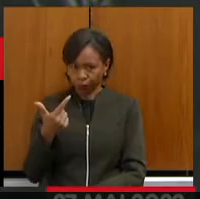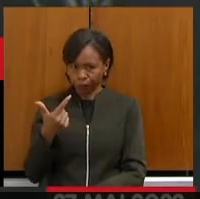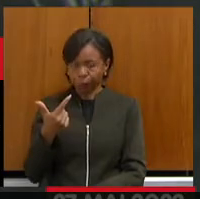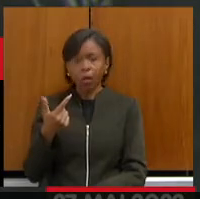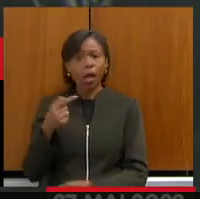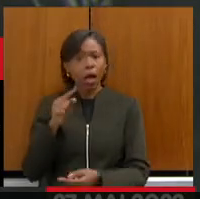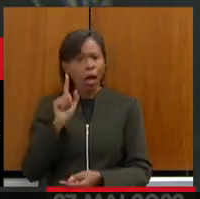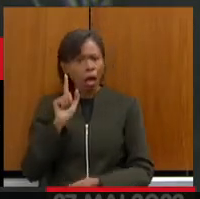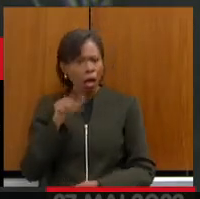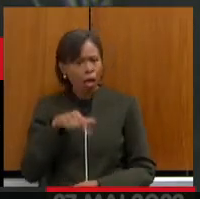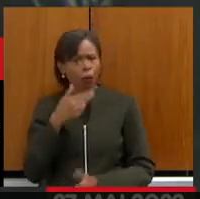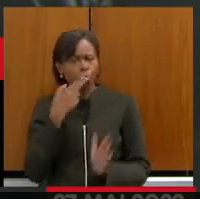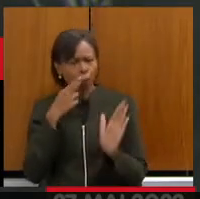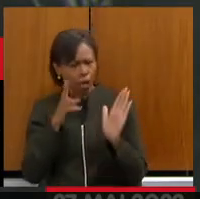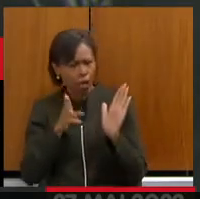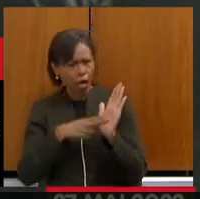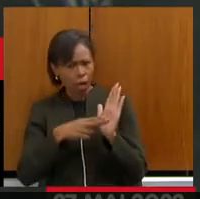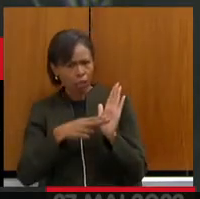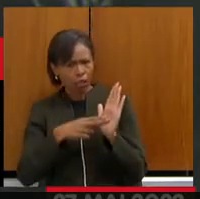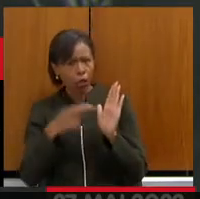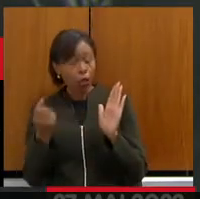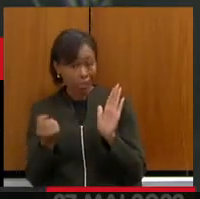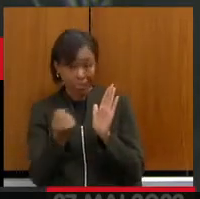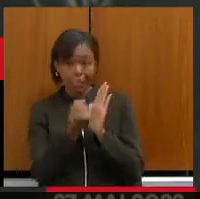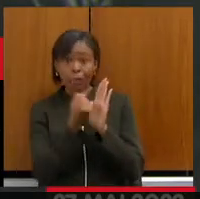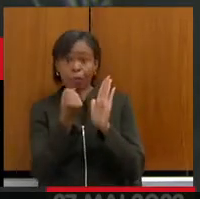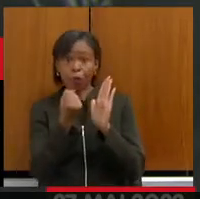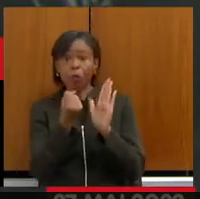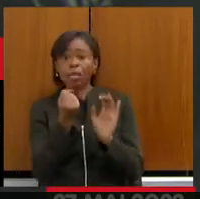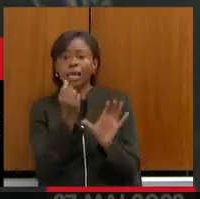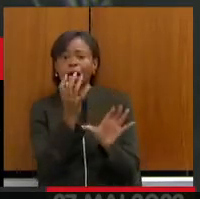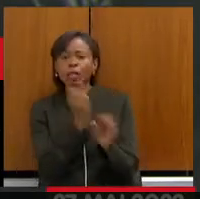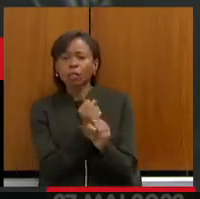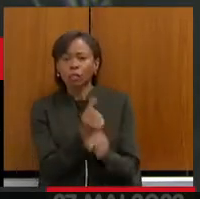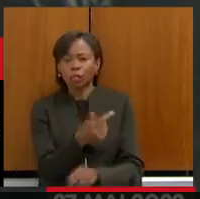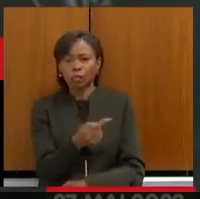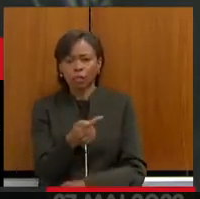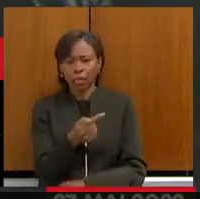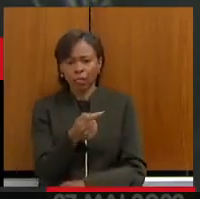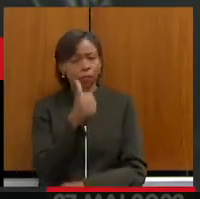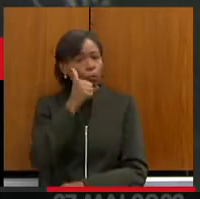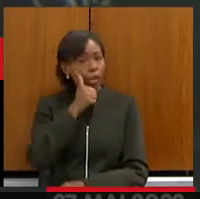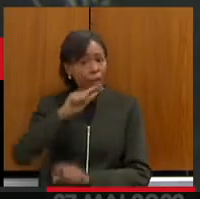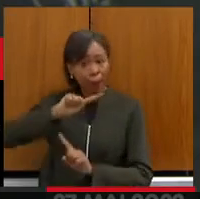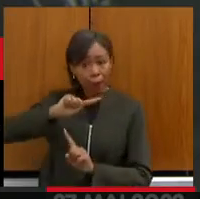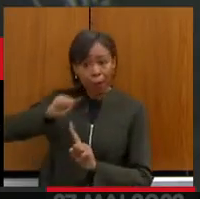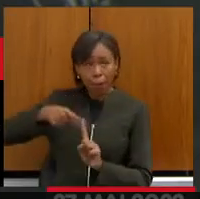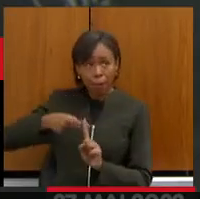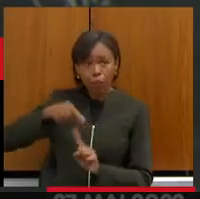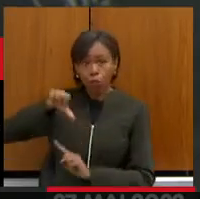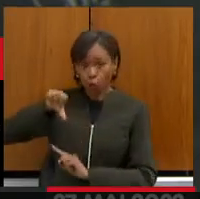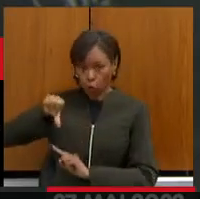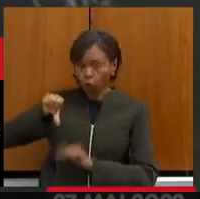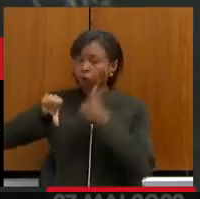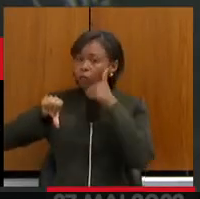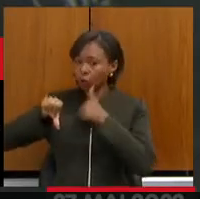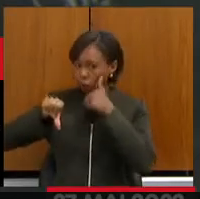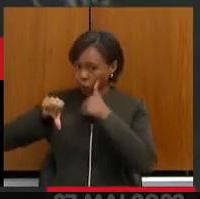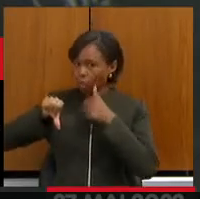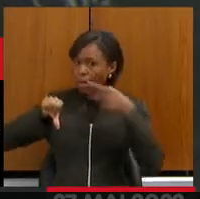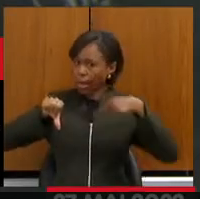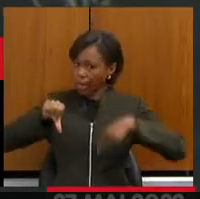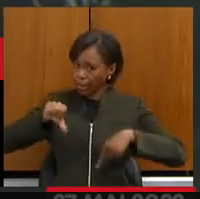a carta reúne 77 mulheres incluindo as novas e deputadas da casa e 68